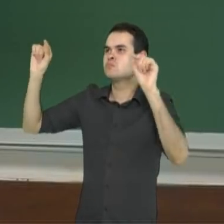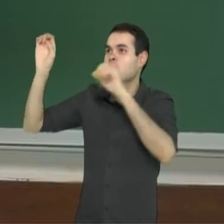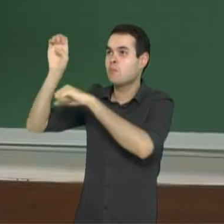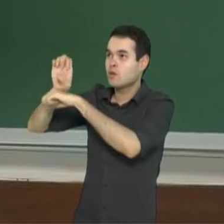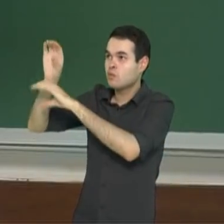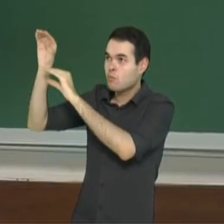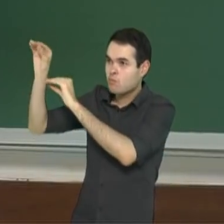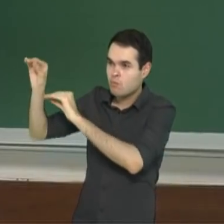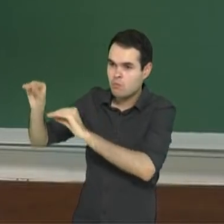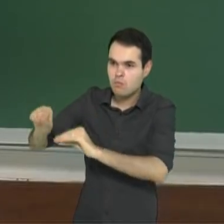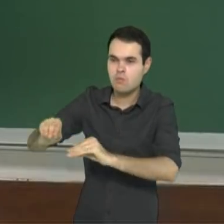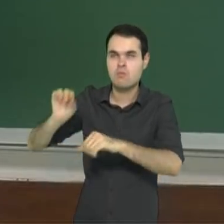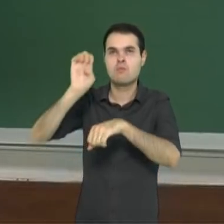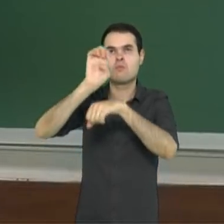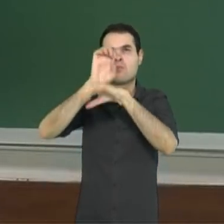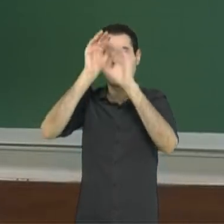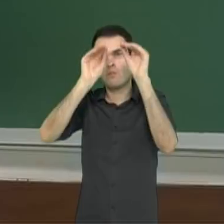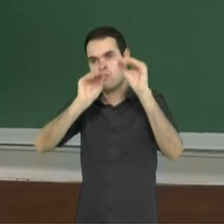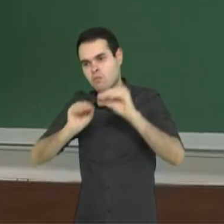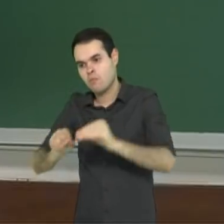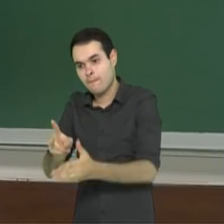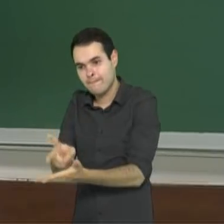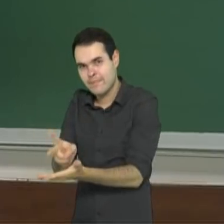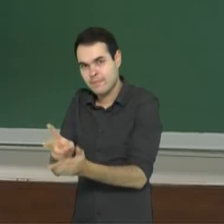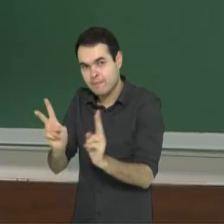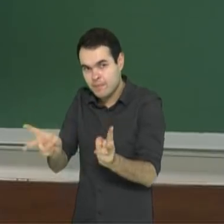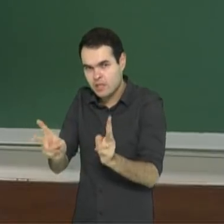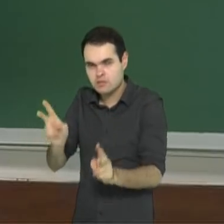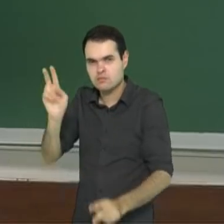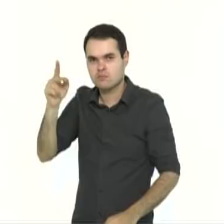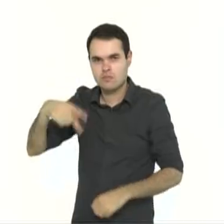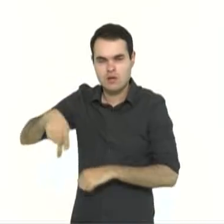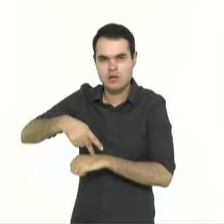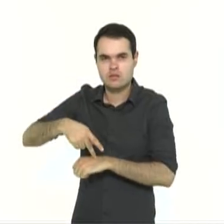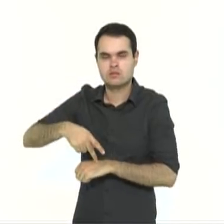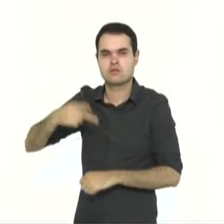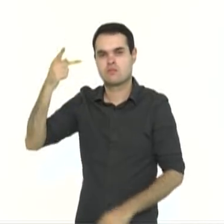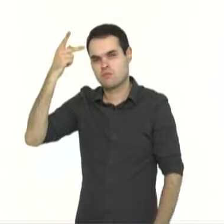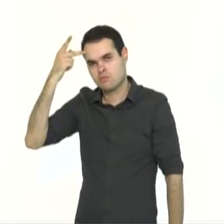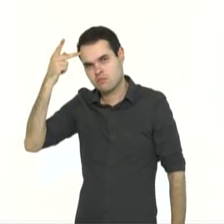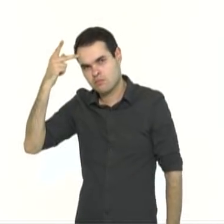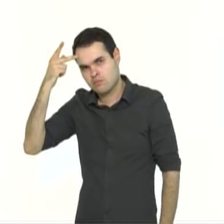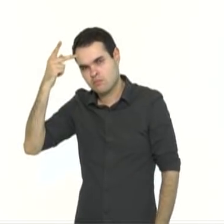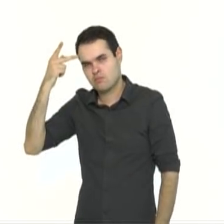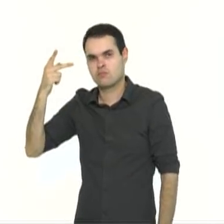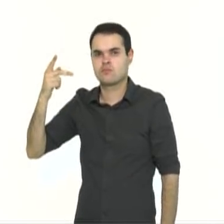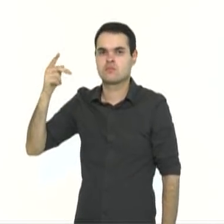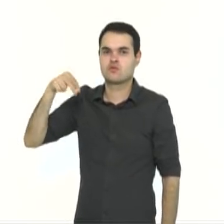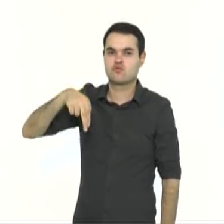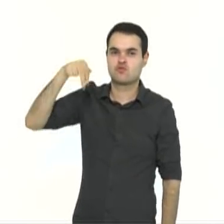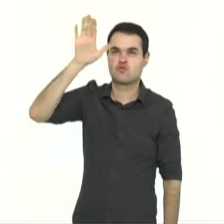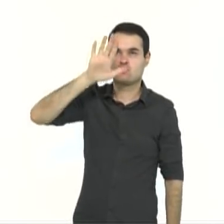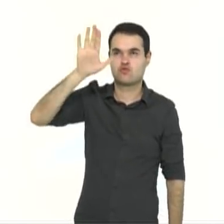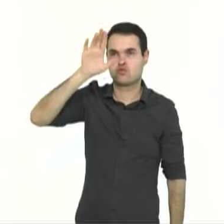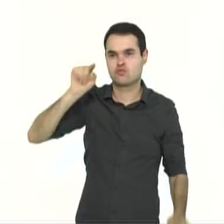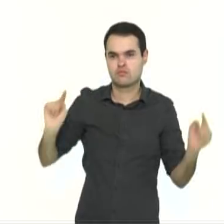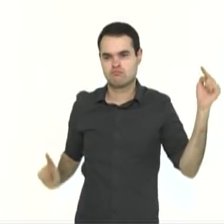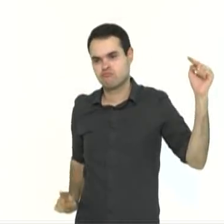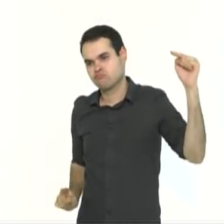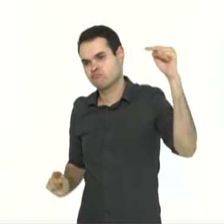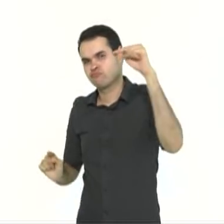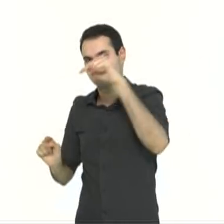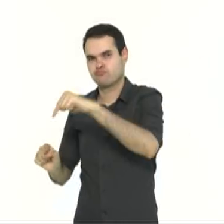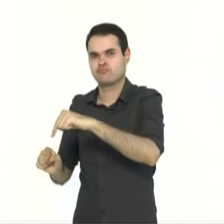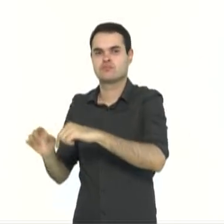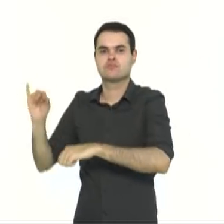estado para outro no mesmo país, como bandeirantes paulistas e os viajantes nordestinos. Isso explica